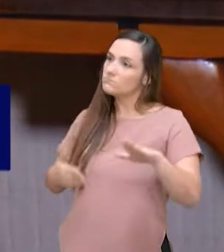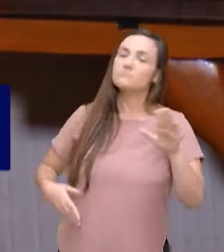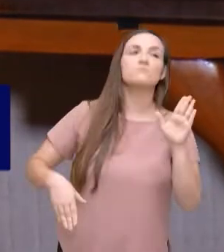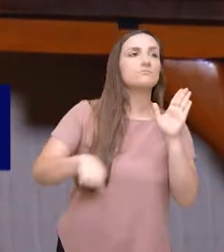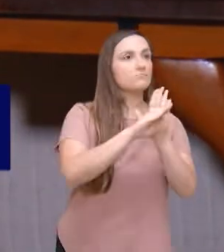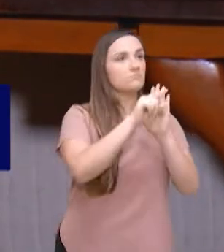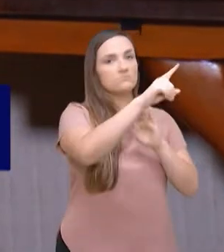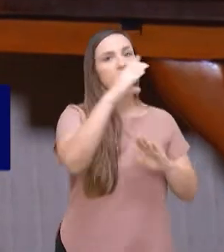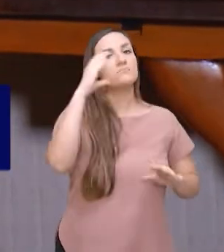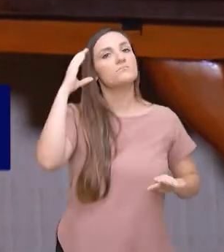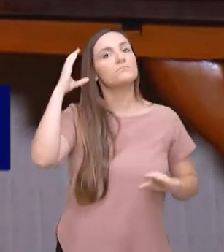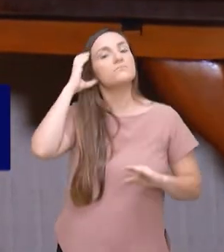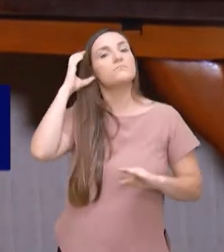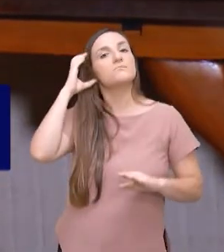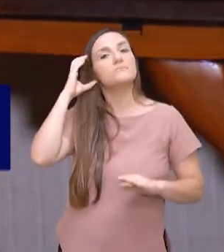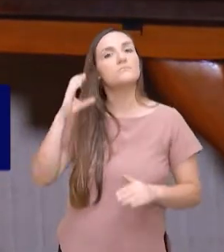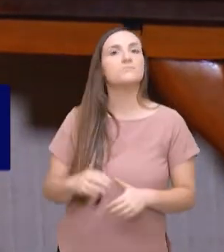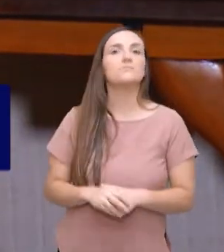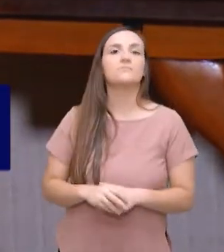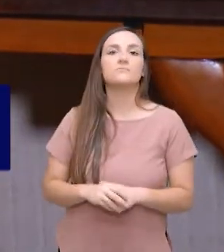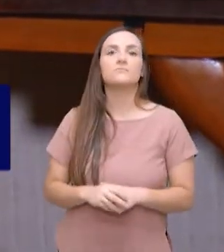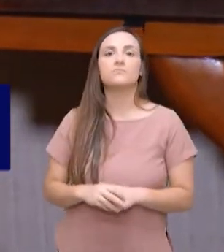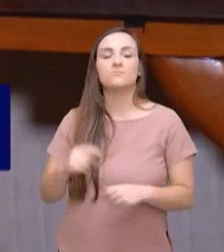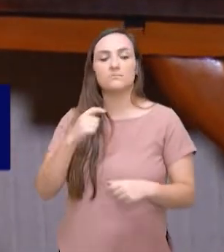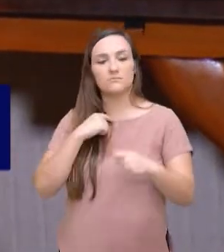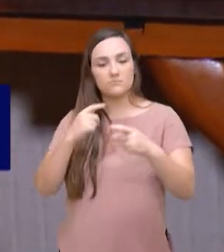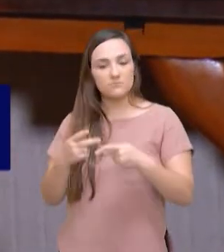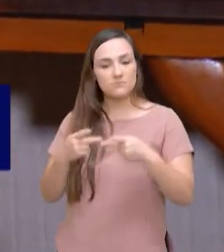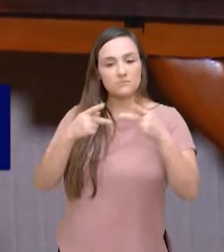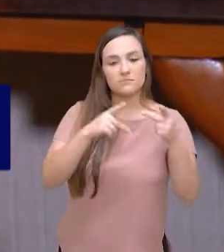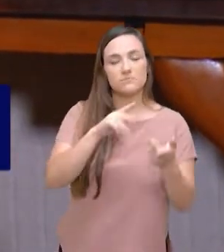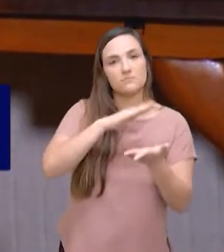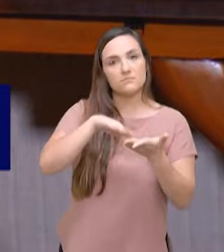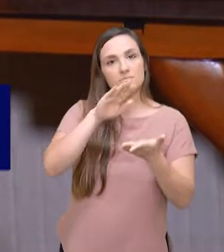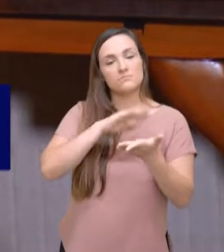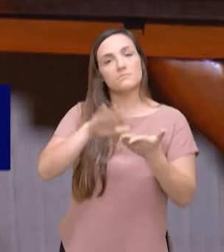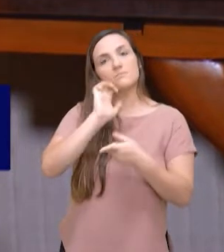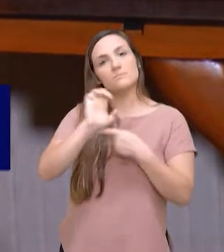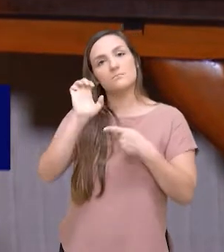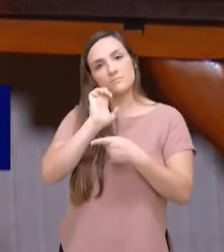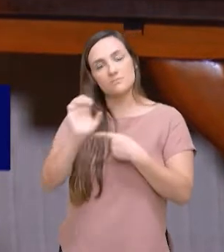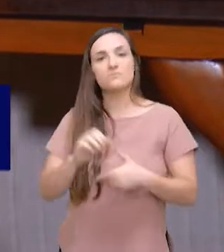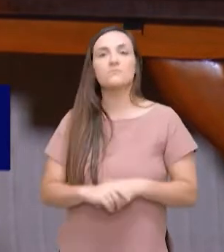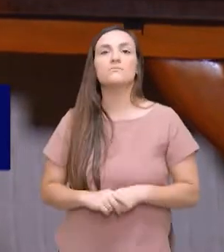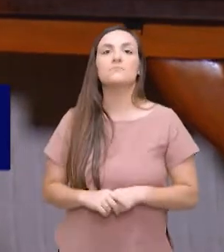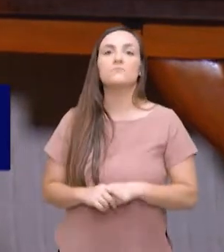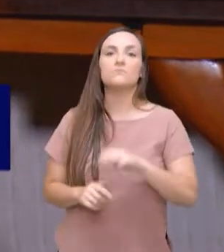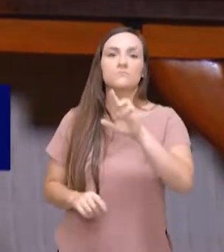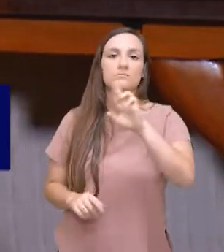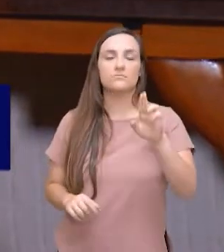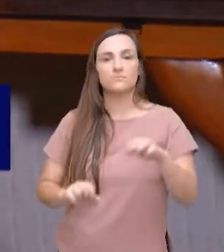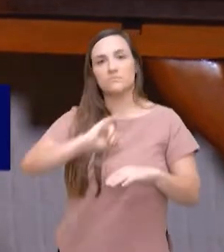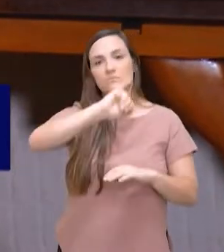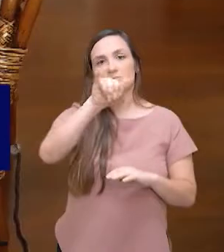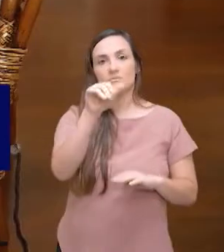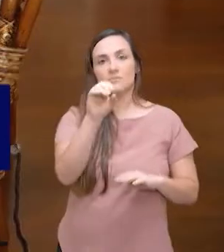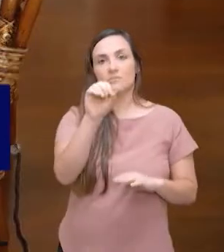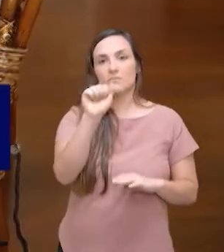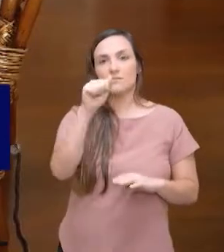para Cuiabá. Fui lá visitar o secretário de Estado, que era conhecido pelos cuiabanos como Joaquim